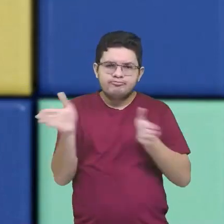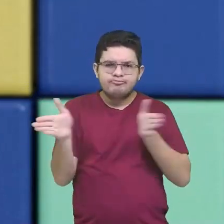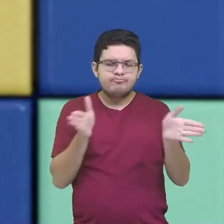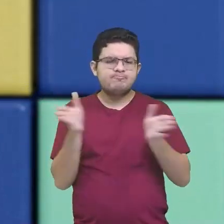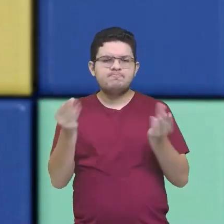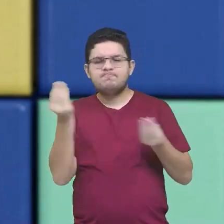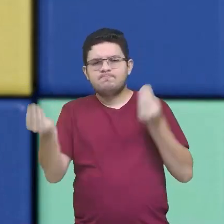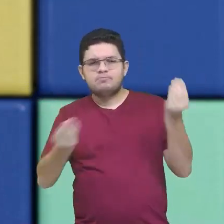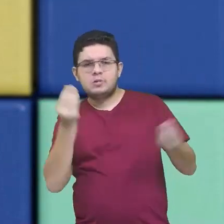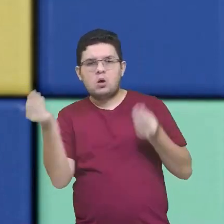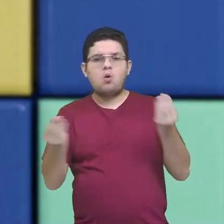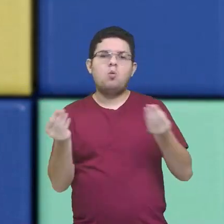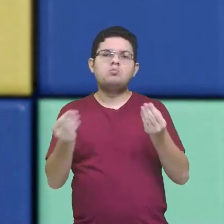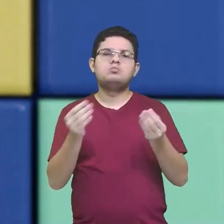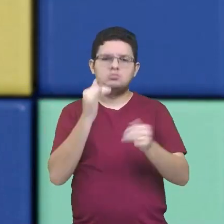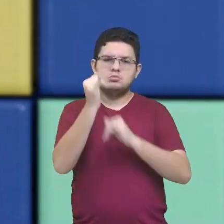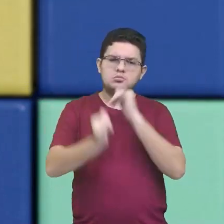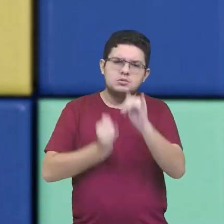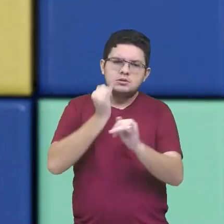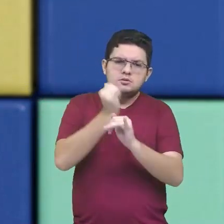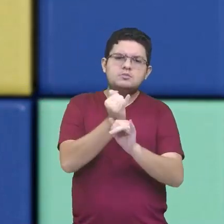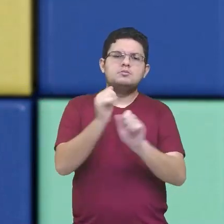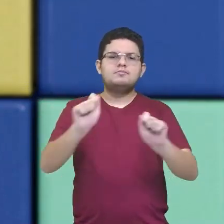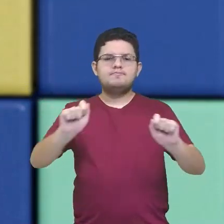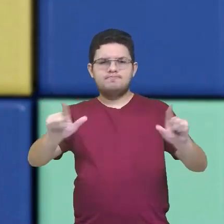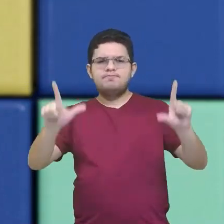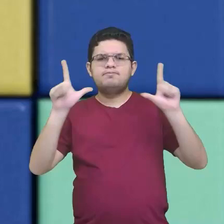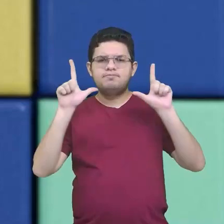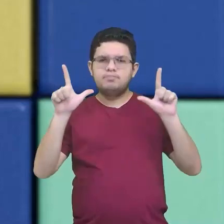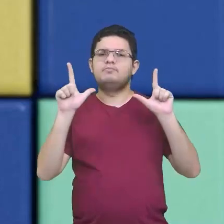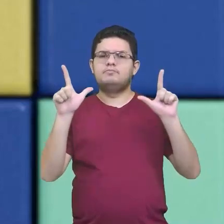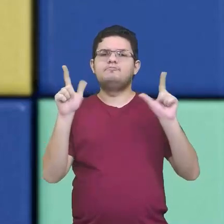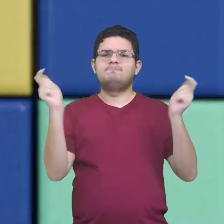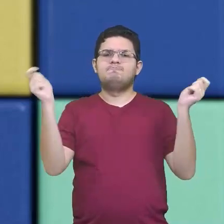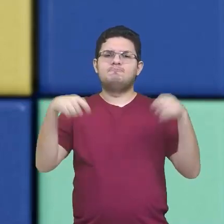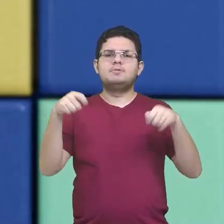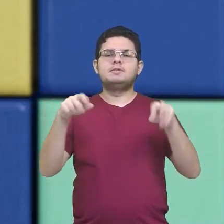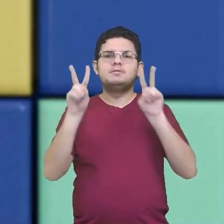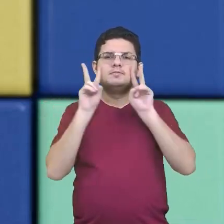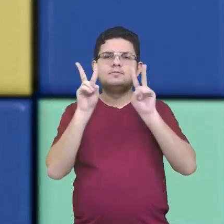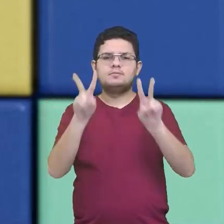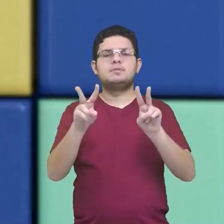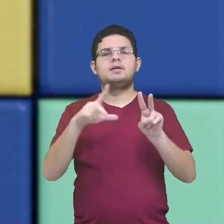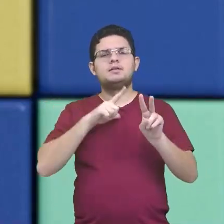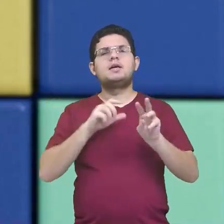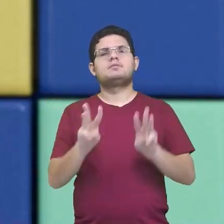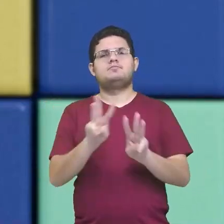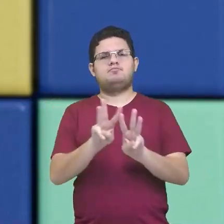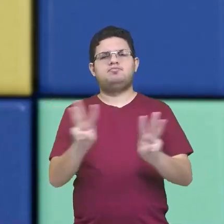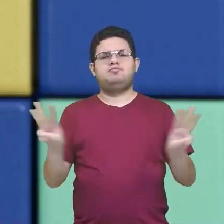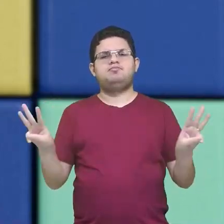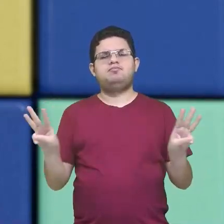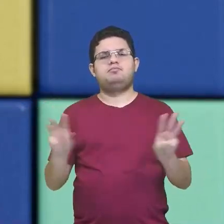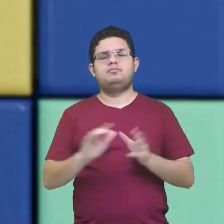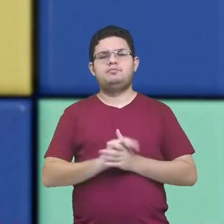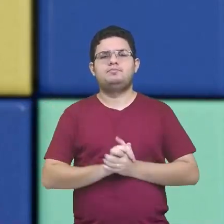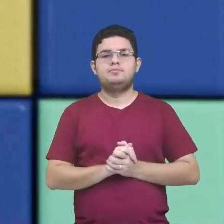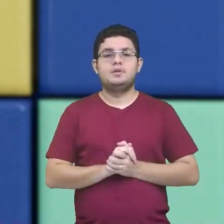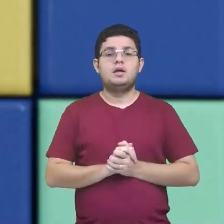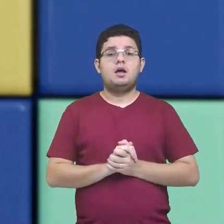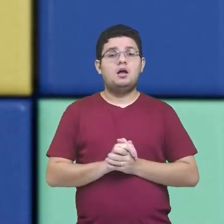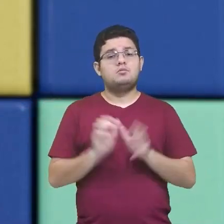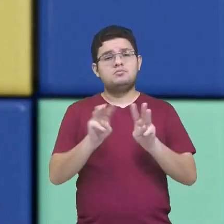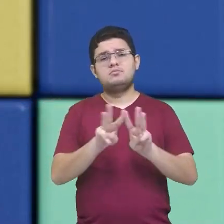dessas exposições, a gente tem em muitos deles, né, um site e eles deixam ali normalmente